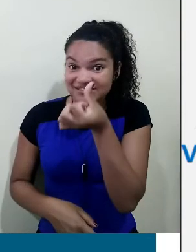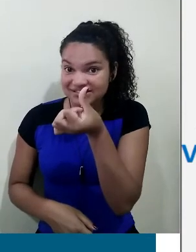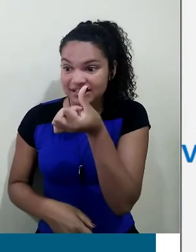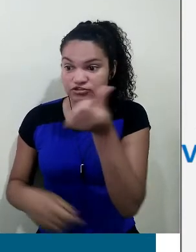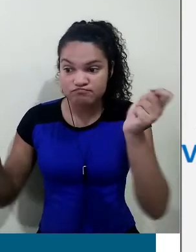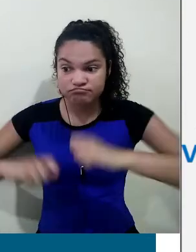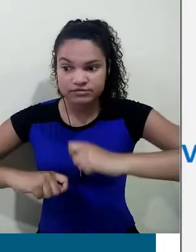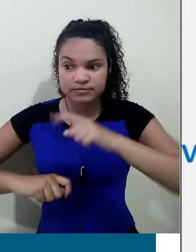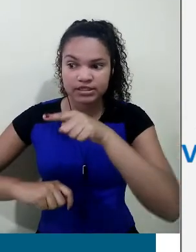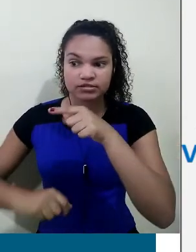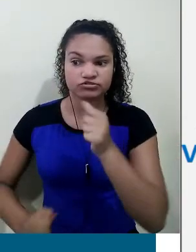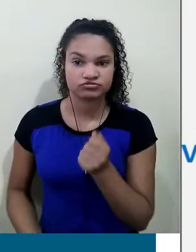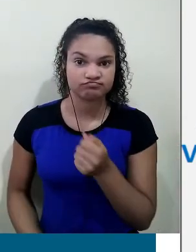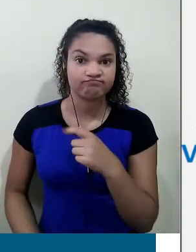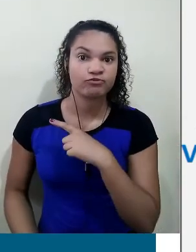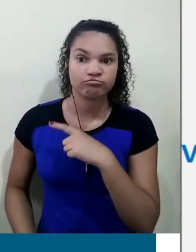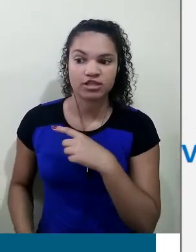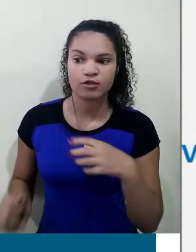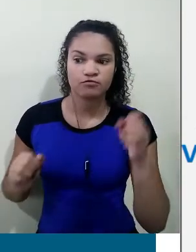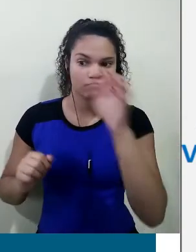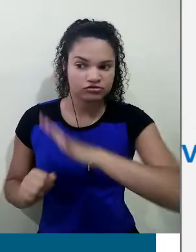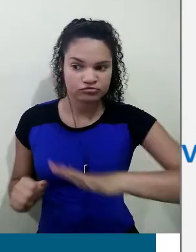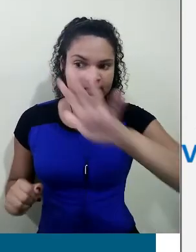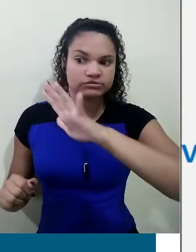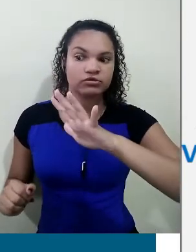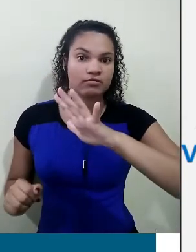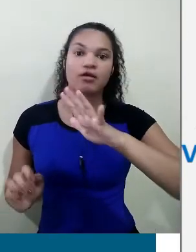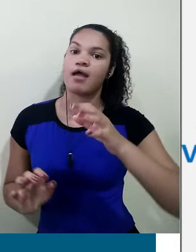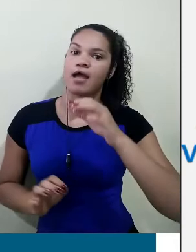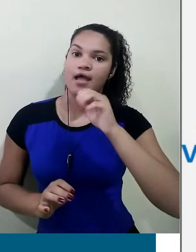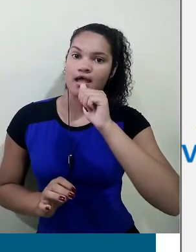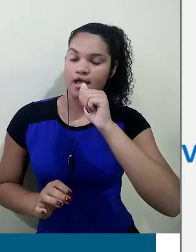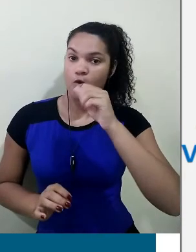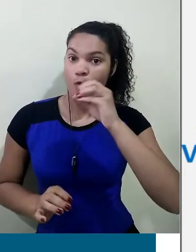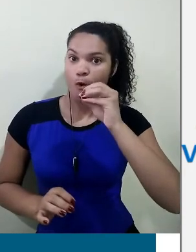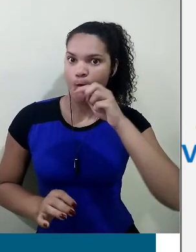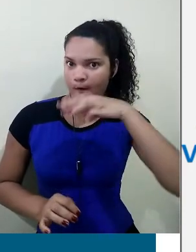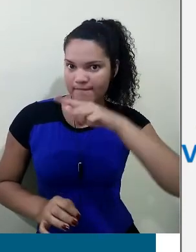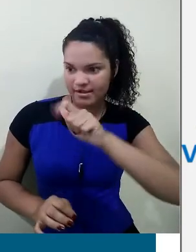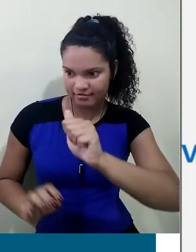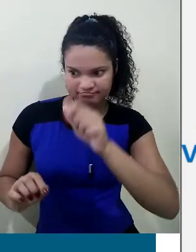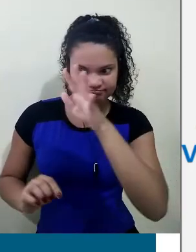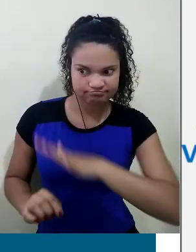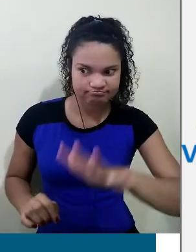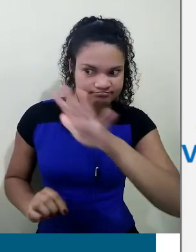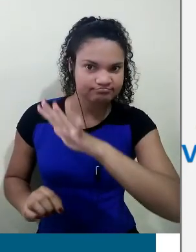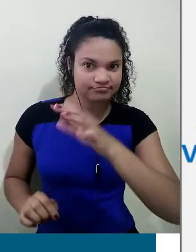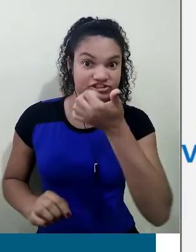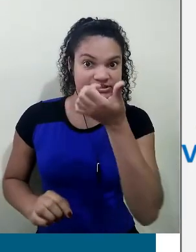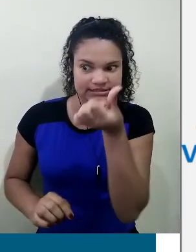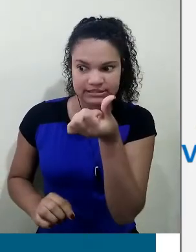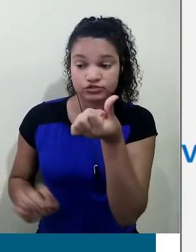os 16 casos possíveis, formam o conjunto espaço amostral, o conjunto ômega. Dentro desse espaço